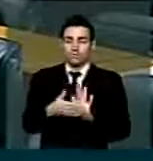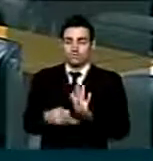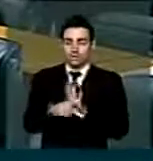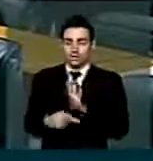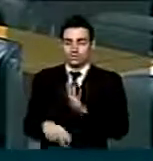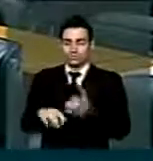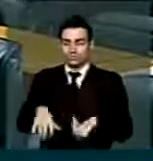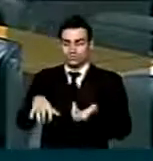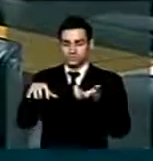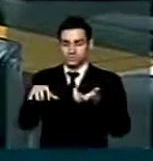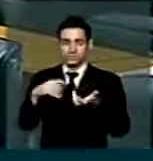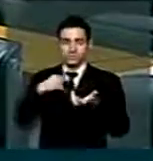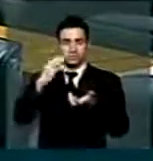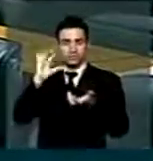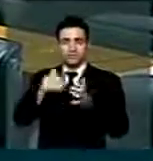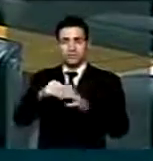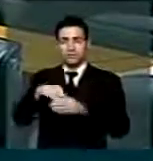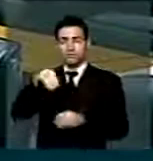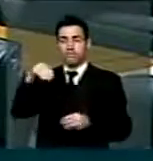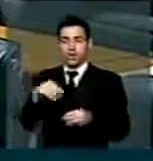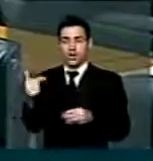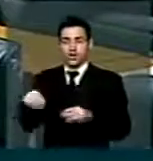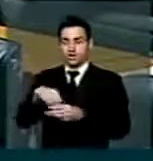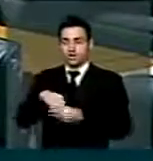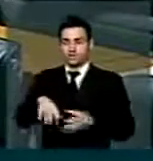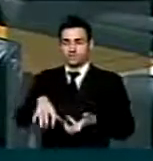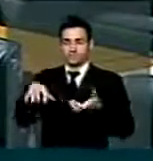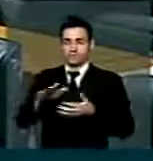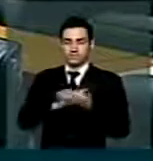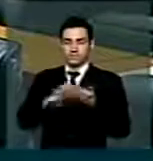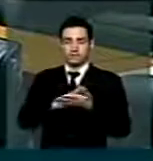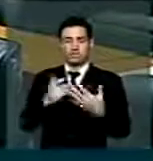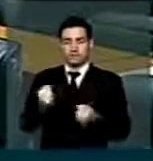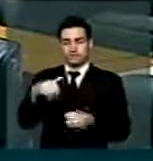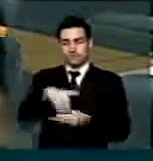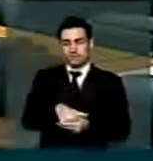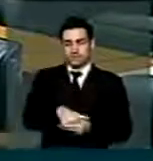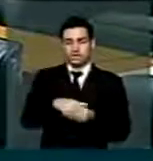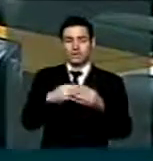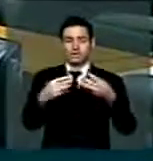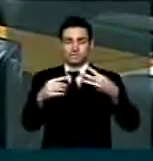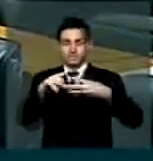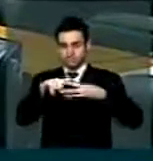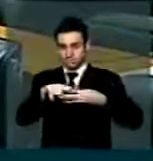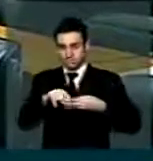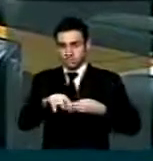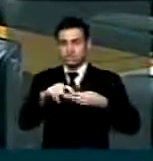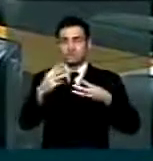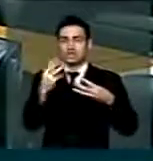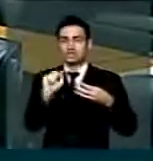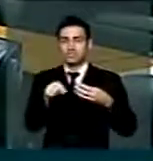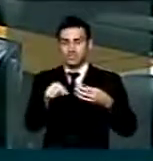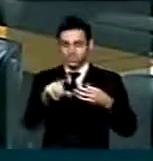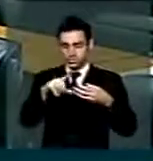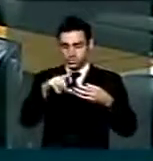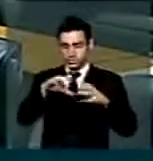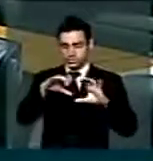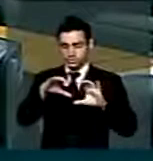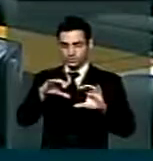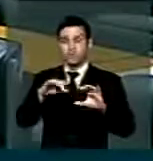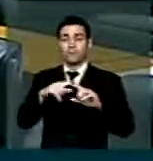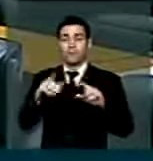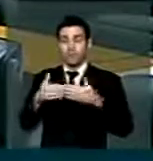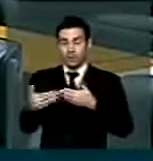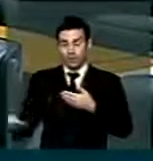Congresso definida fora do Congresso. Portanto, que votemos hoje esses vetos, mas que daqui em diante a presidência